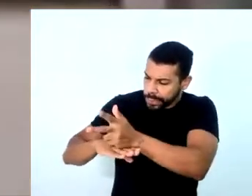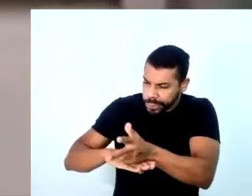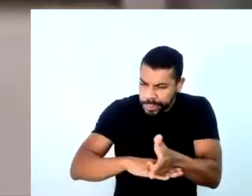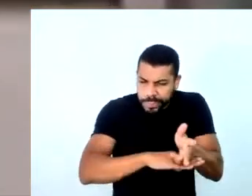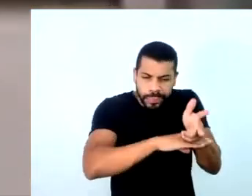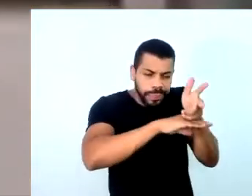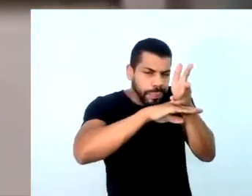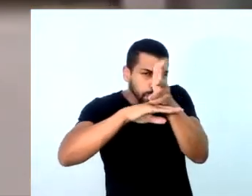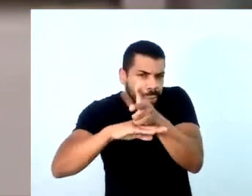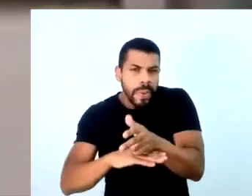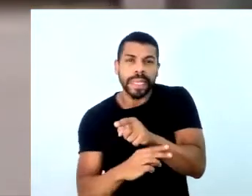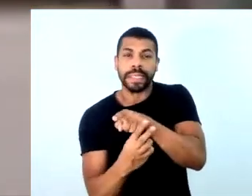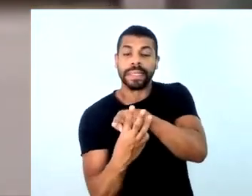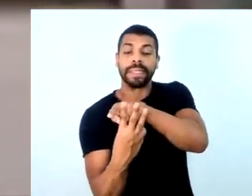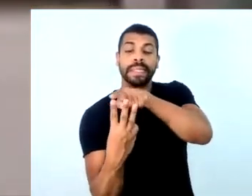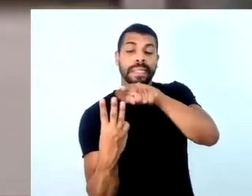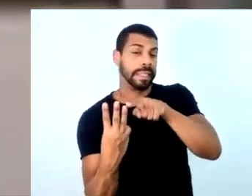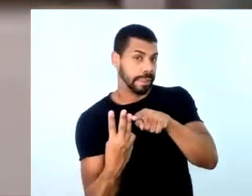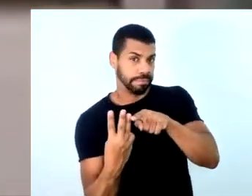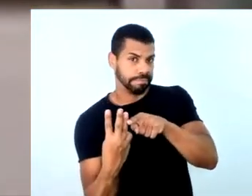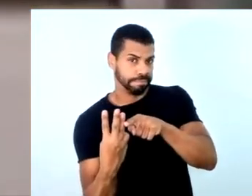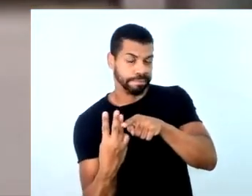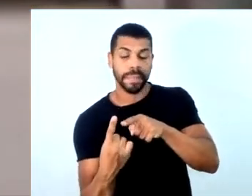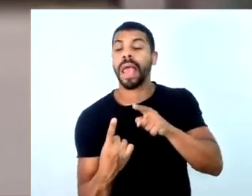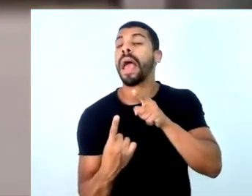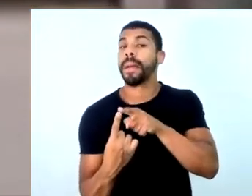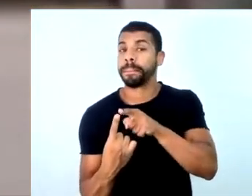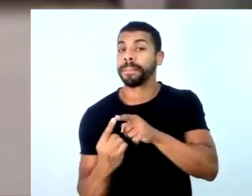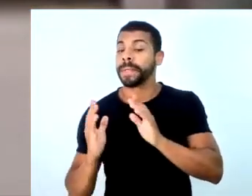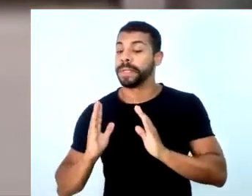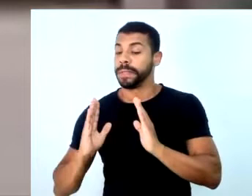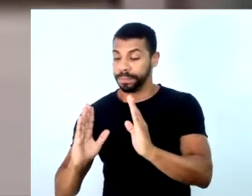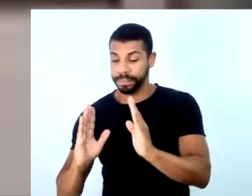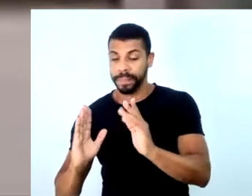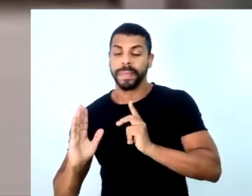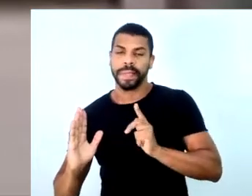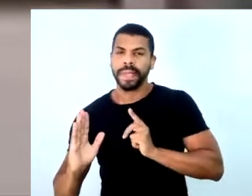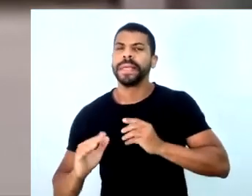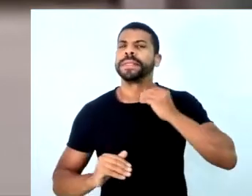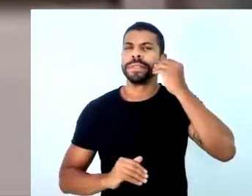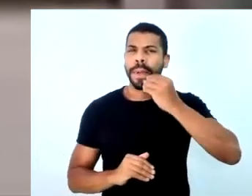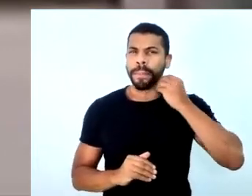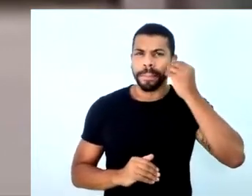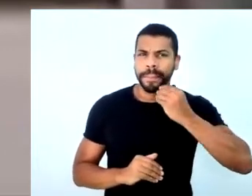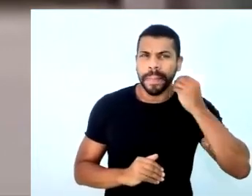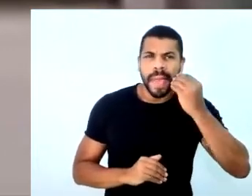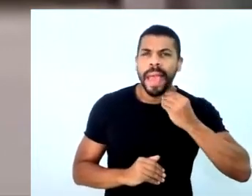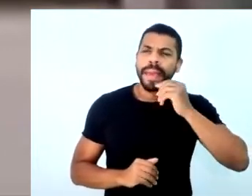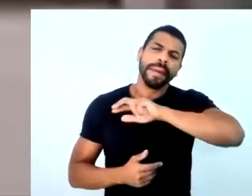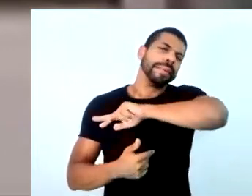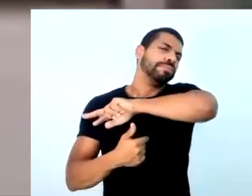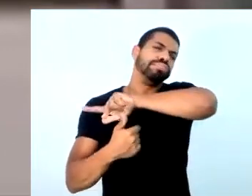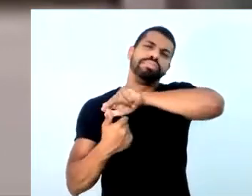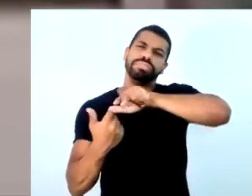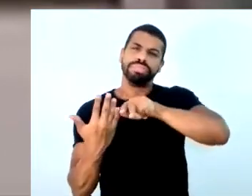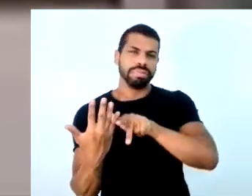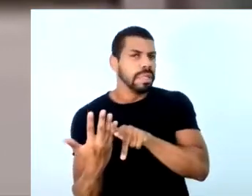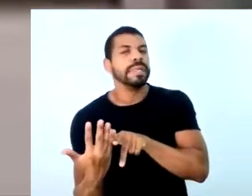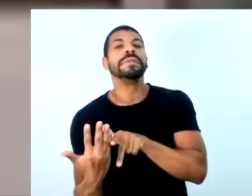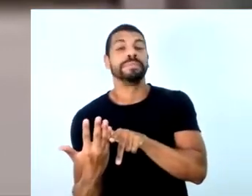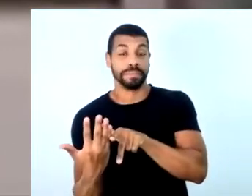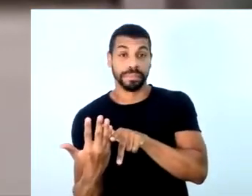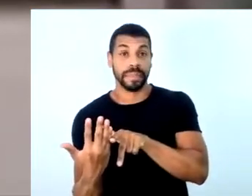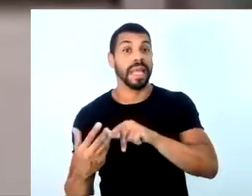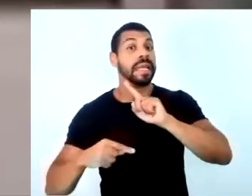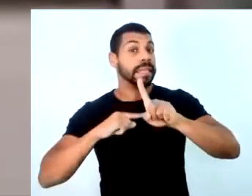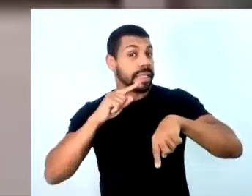Ele foi filmado, o processo foi feito em 3 etapas. A primeira etapa foram os testes, né? Uma série de testes